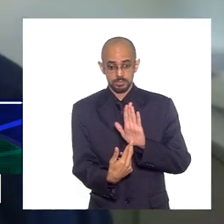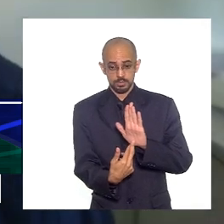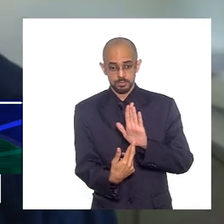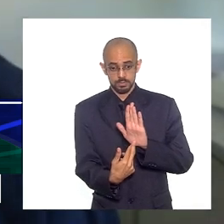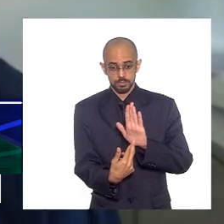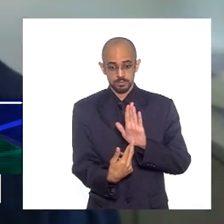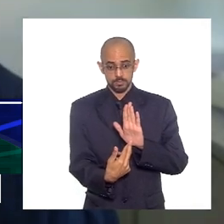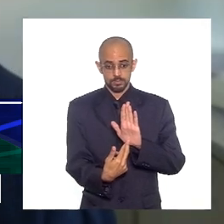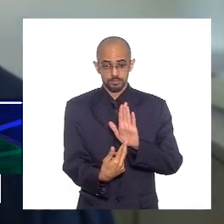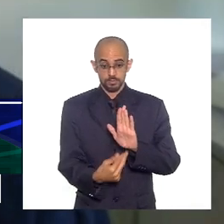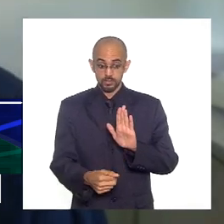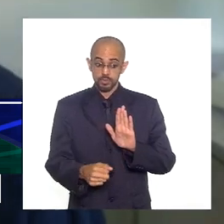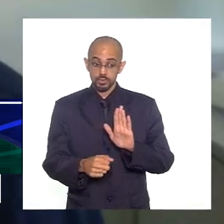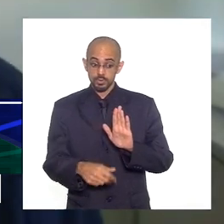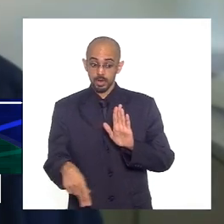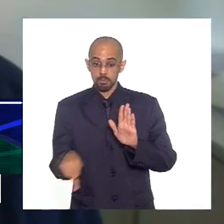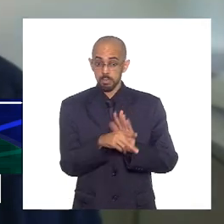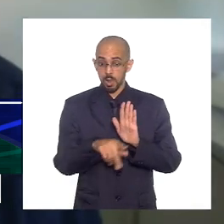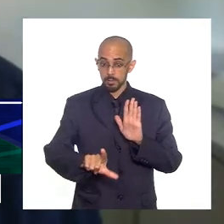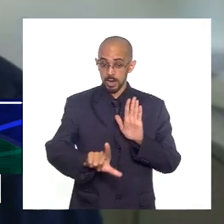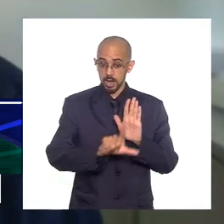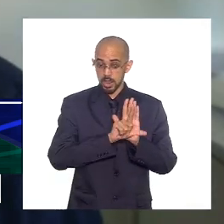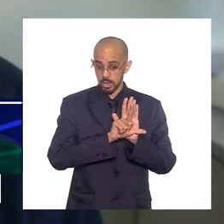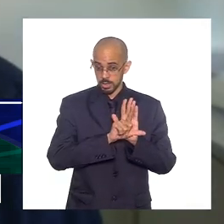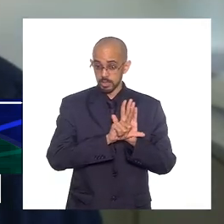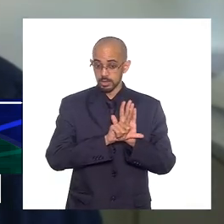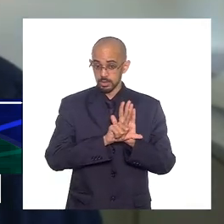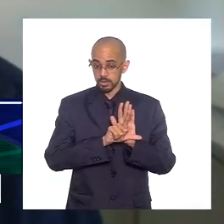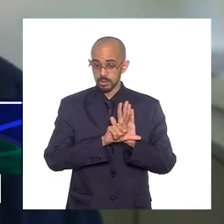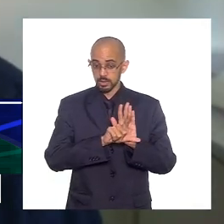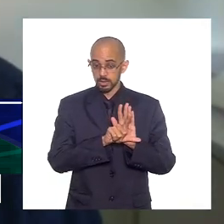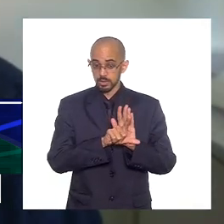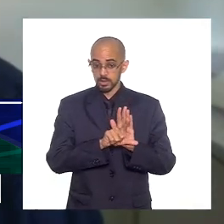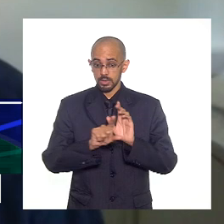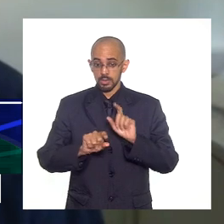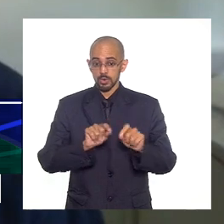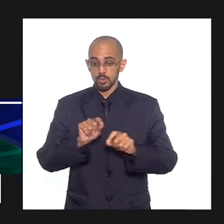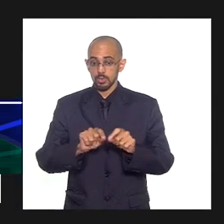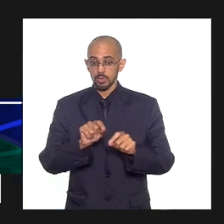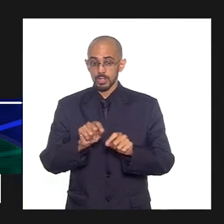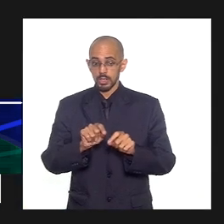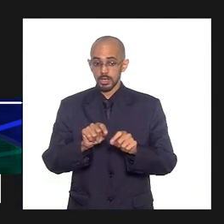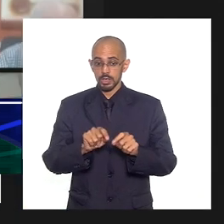através de lei, que os empréstimos consignados